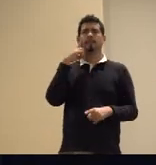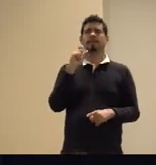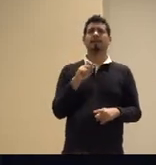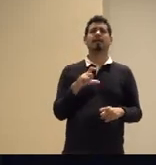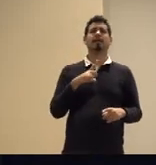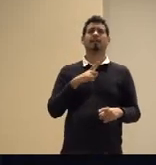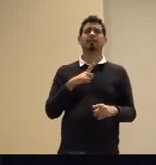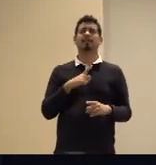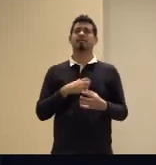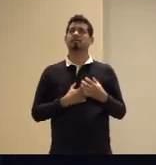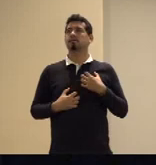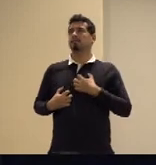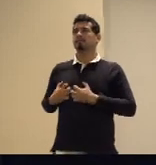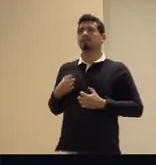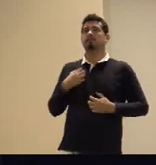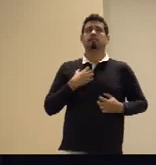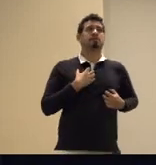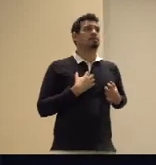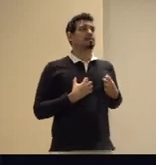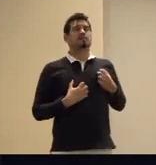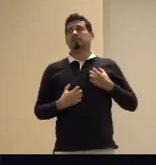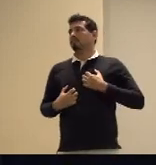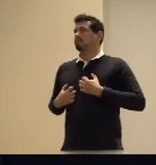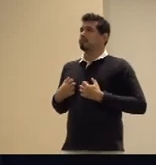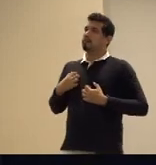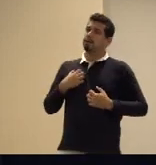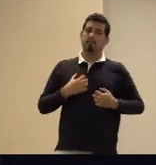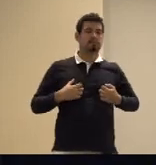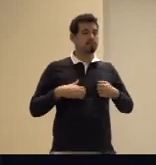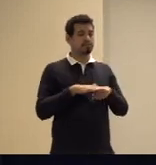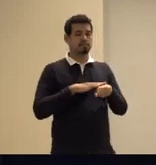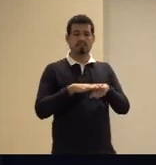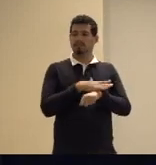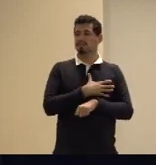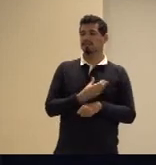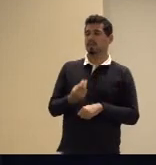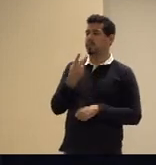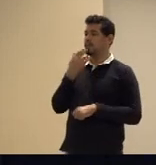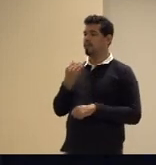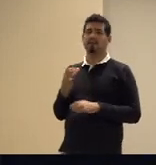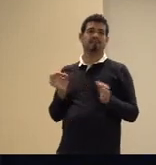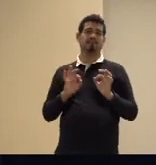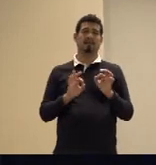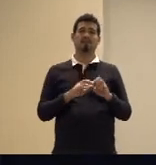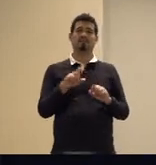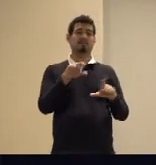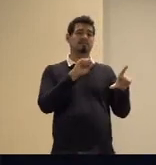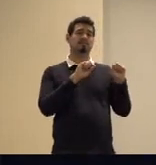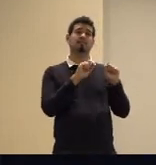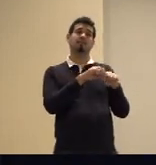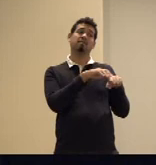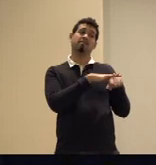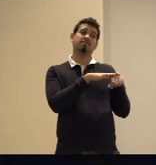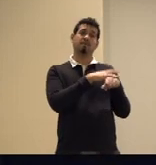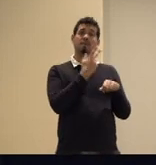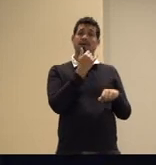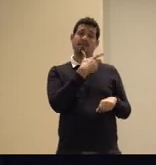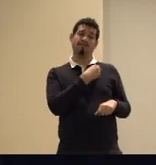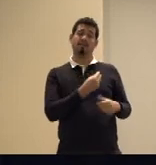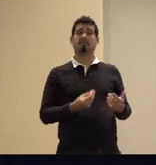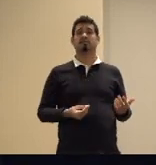com angústia no peito de não ter falado com o filho ou não ter falado com o pai, que não preferia estar lá falando com o pai ou com o